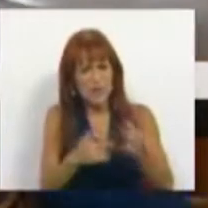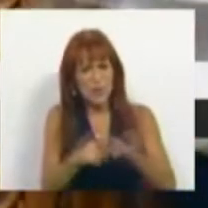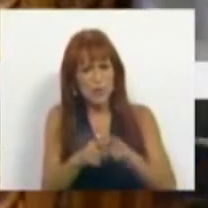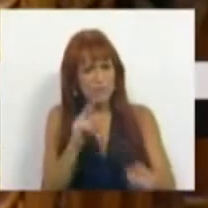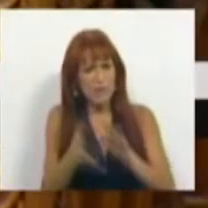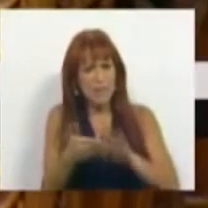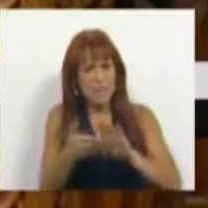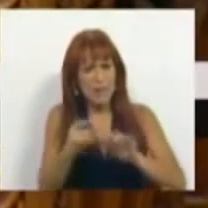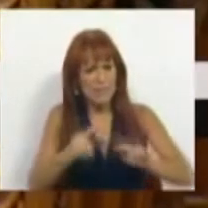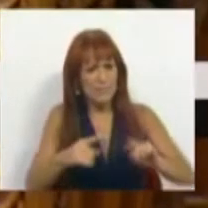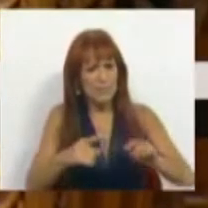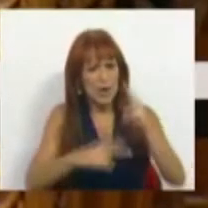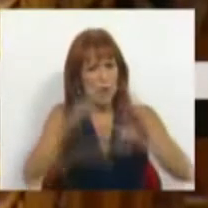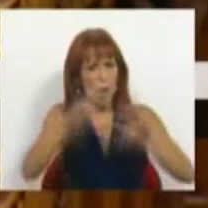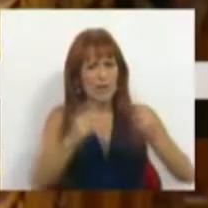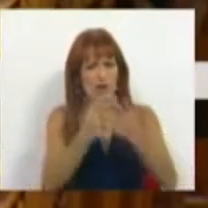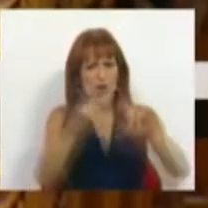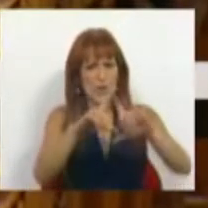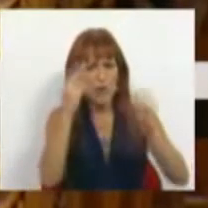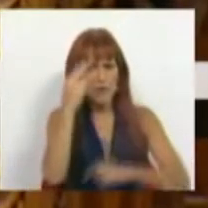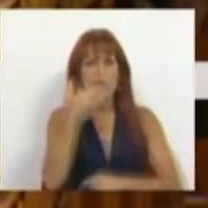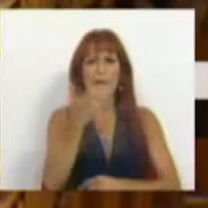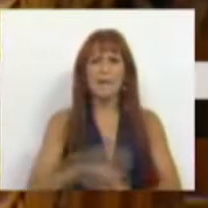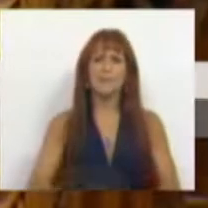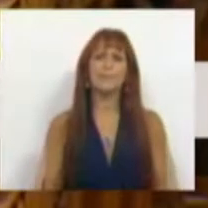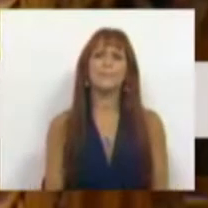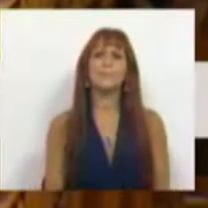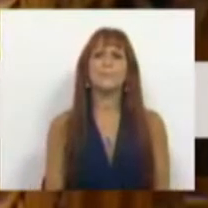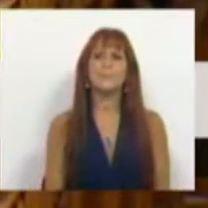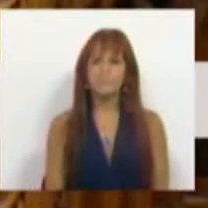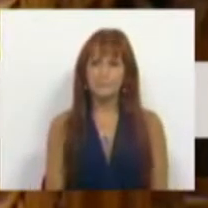urgente reabilitação da Escola Secundária de Camões. Muito obrigado.